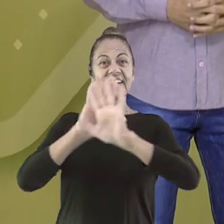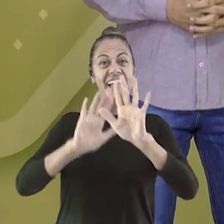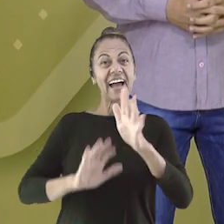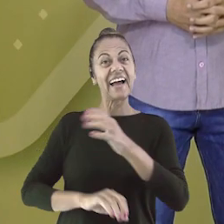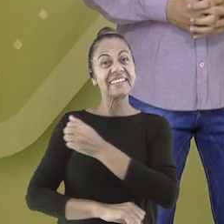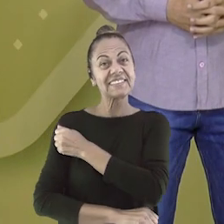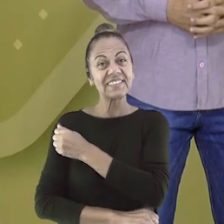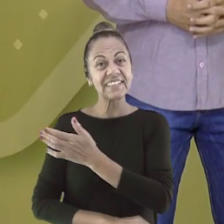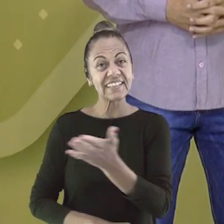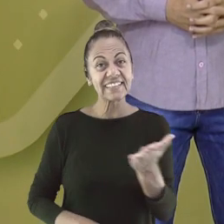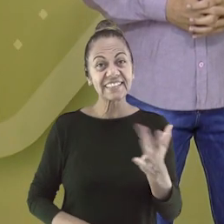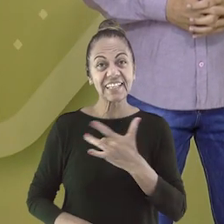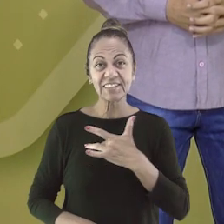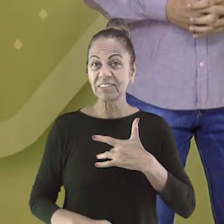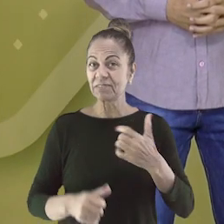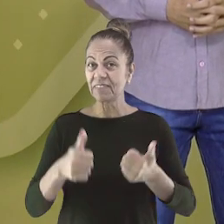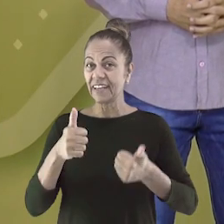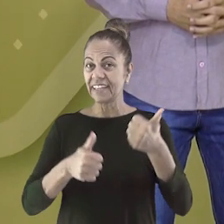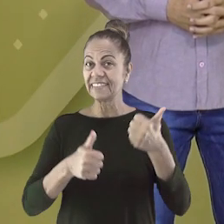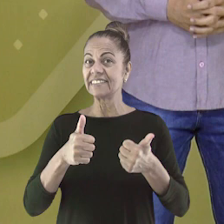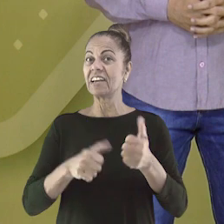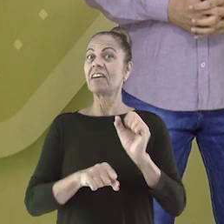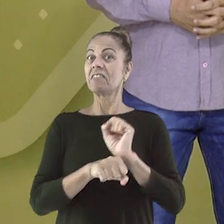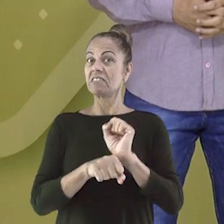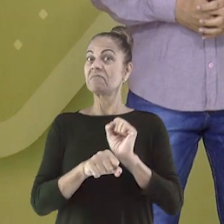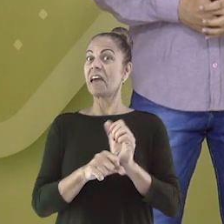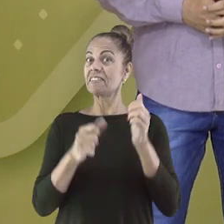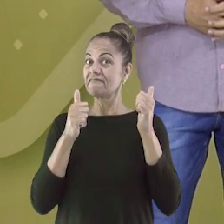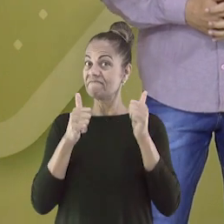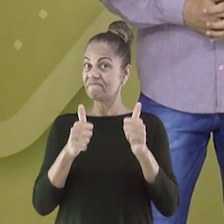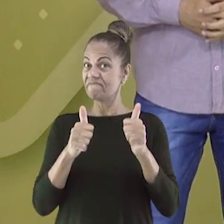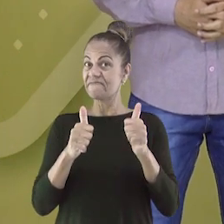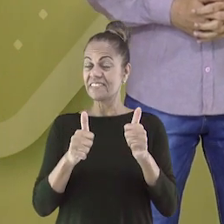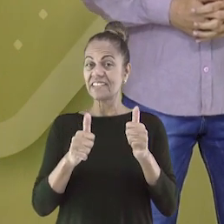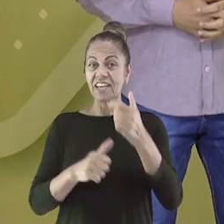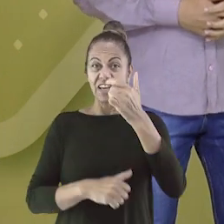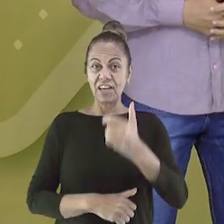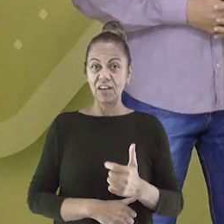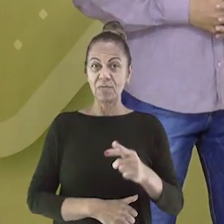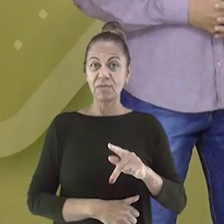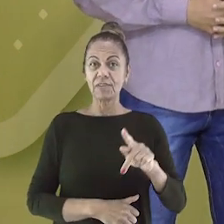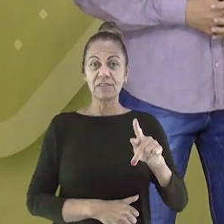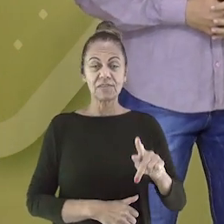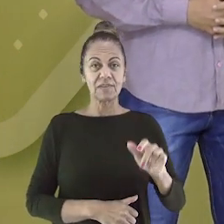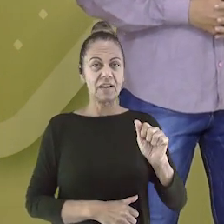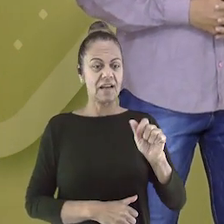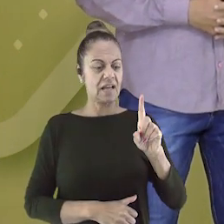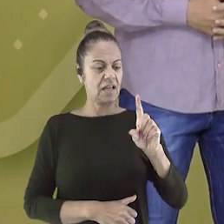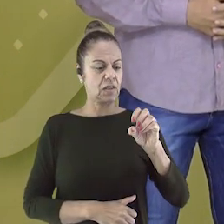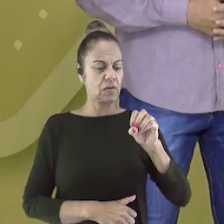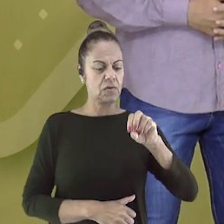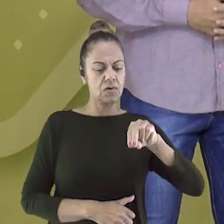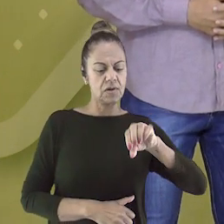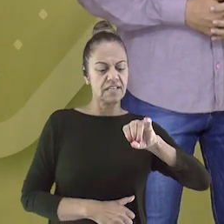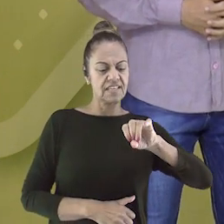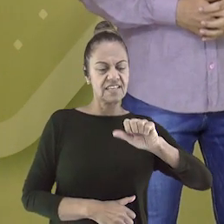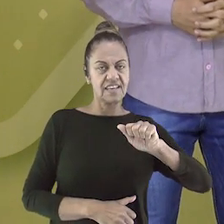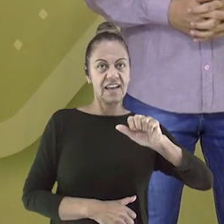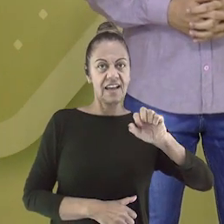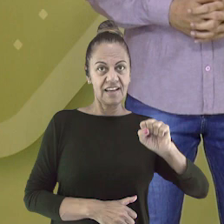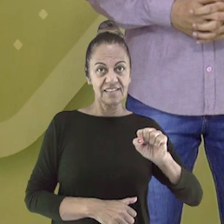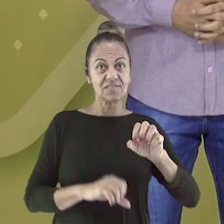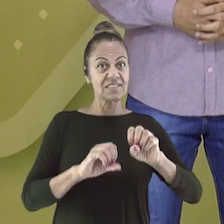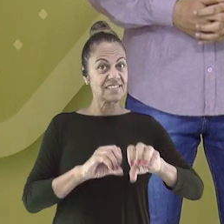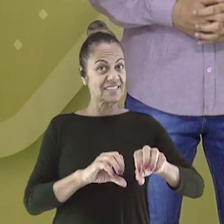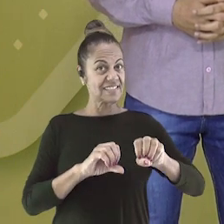Olá, estudante! Está tudo bem com vocês? Espero que sim. Eu sou o professor Adonias da disciplina de Ensino